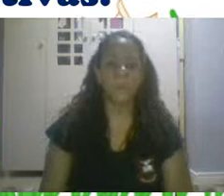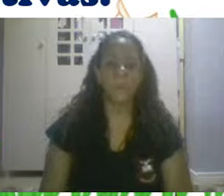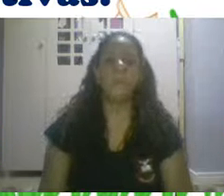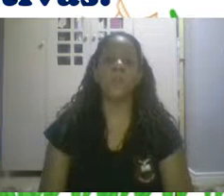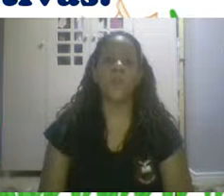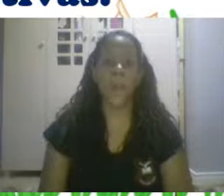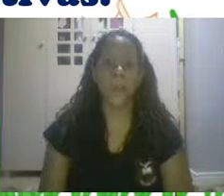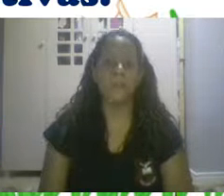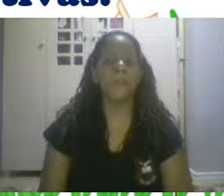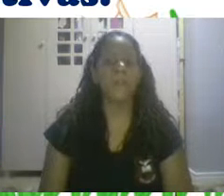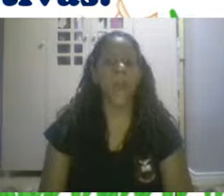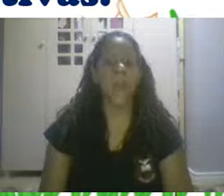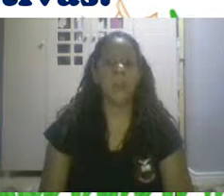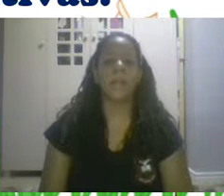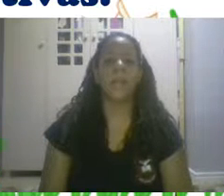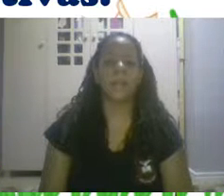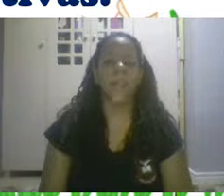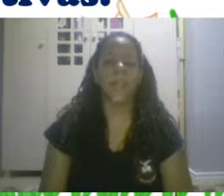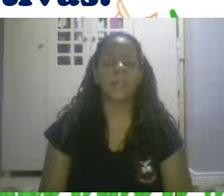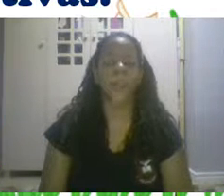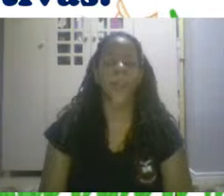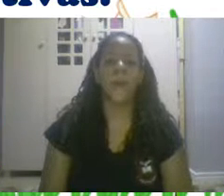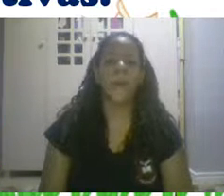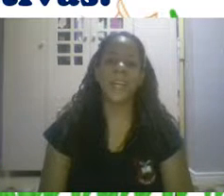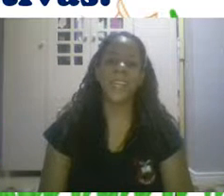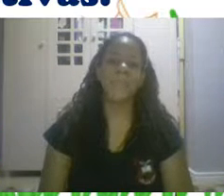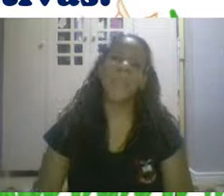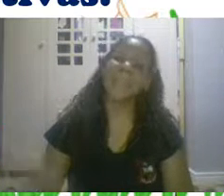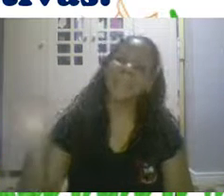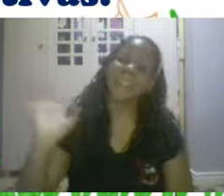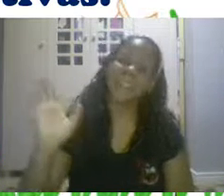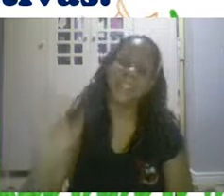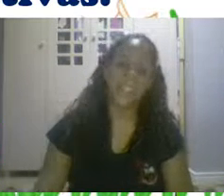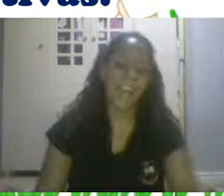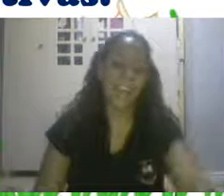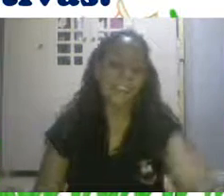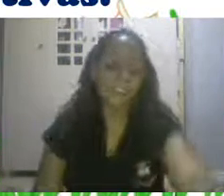nosso grupo no horário da aula, ok? Um grande beijo. Tchau!